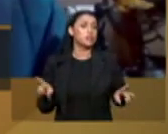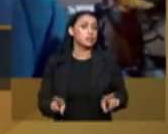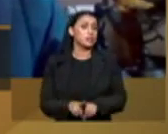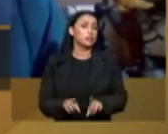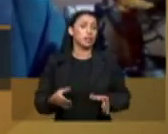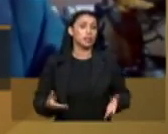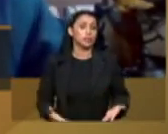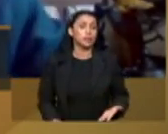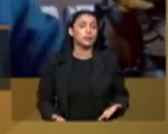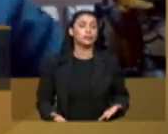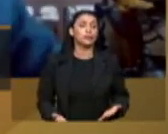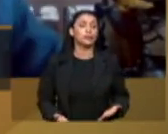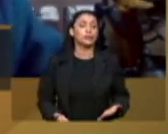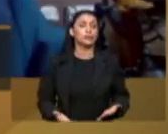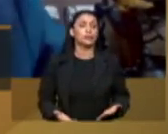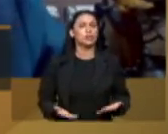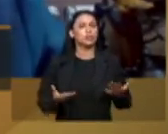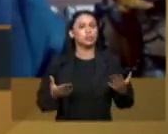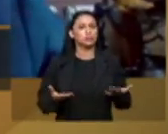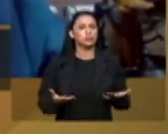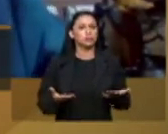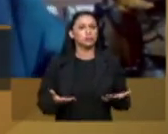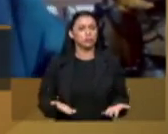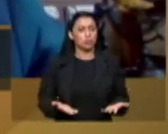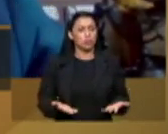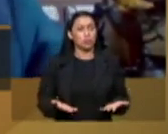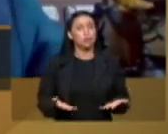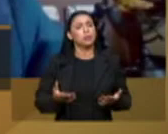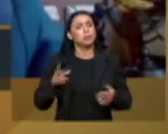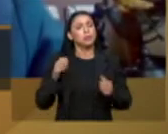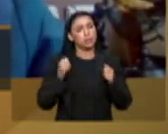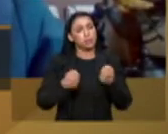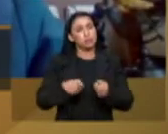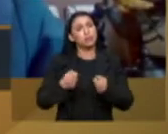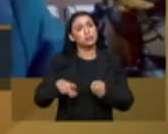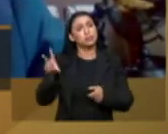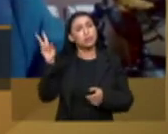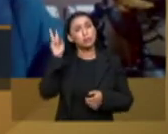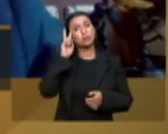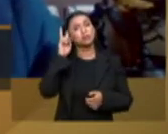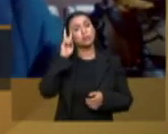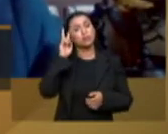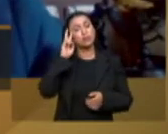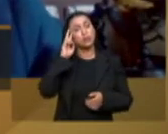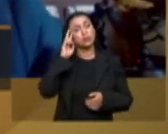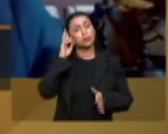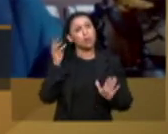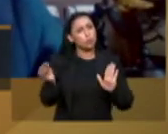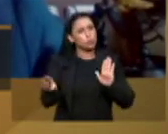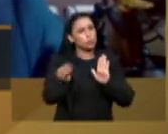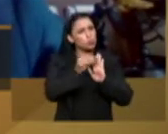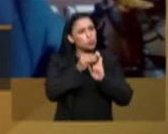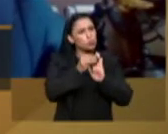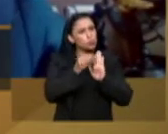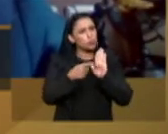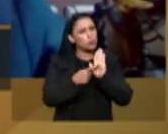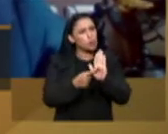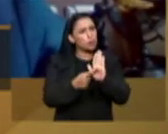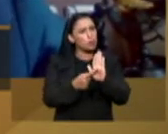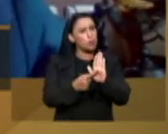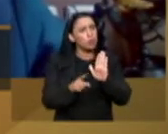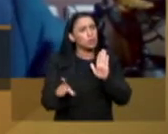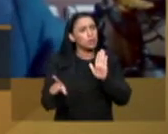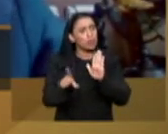E, diante desses aspectos, vale lembrar aqui que o dispositivo que trata da delegação,